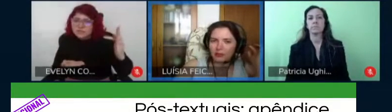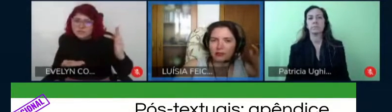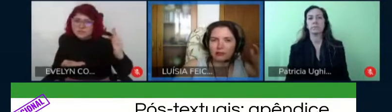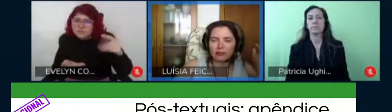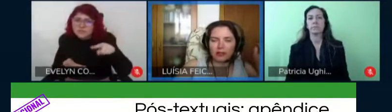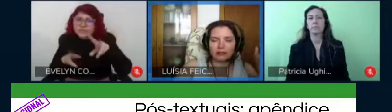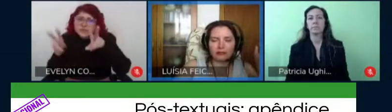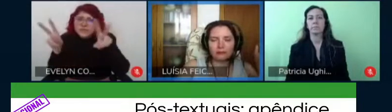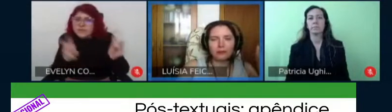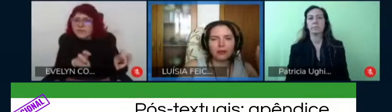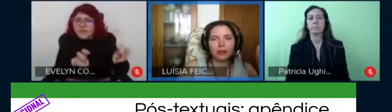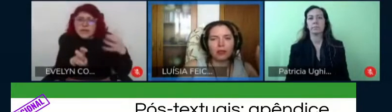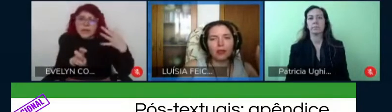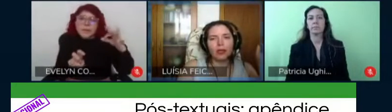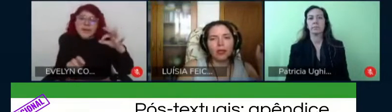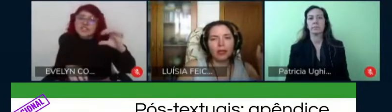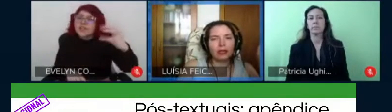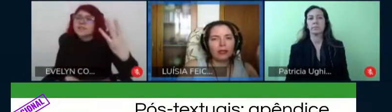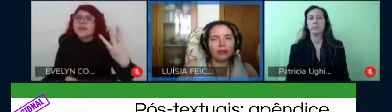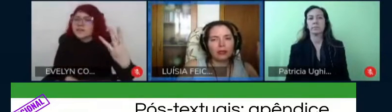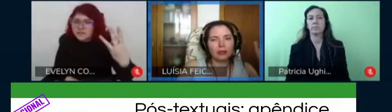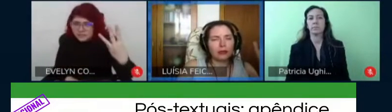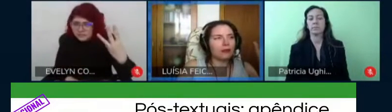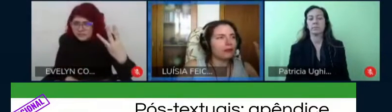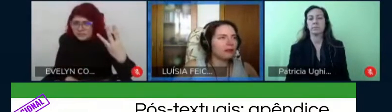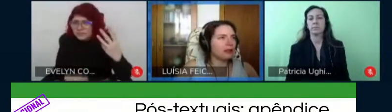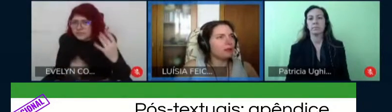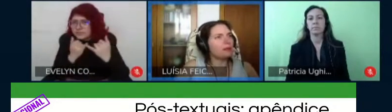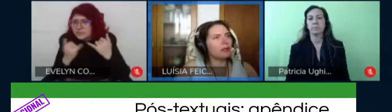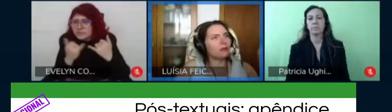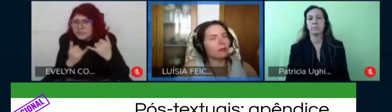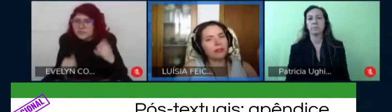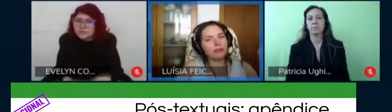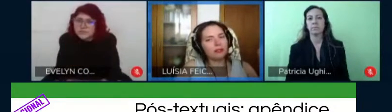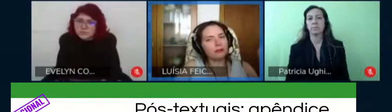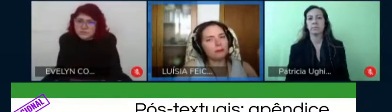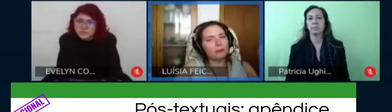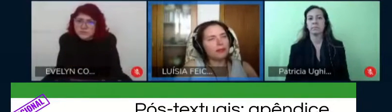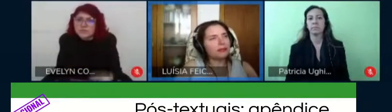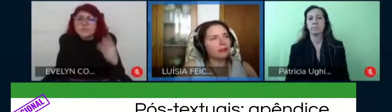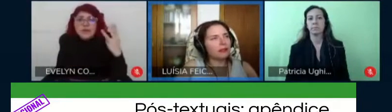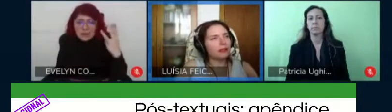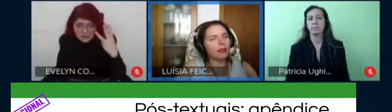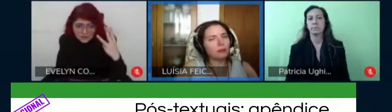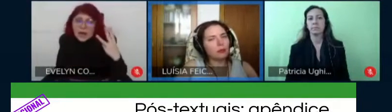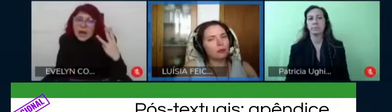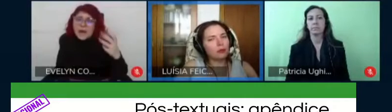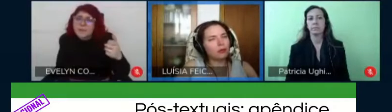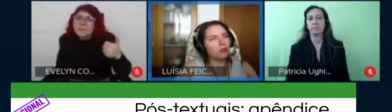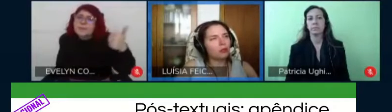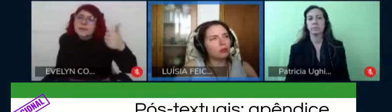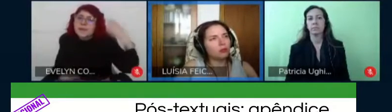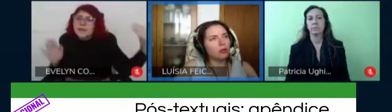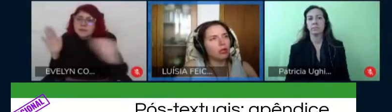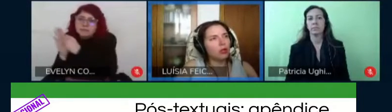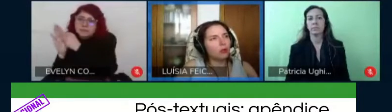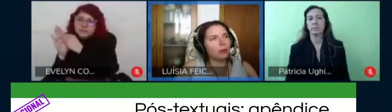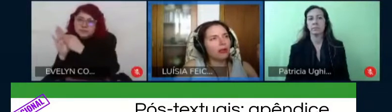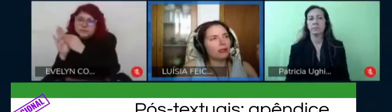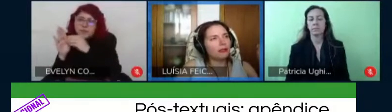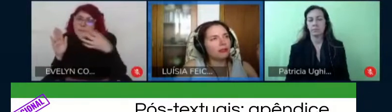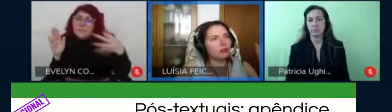citada na página 3, ela vai ser a primeira que vai aparecer. Mas se daqui a pouco eu